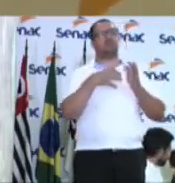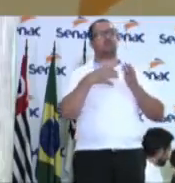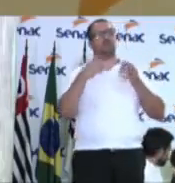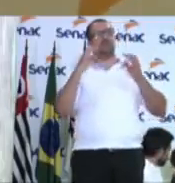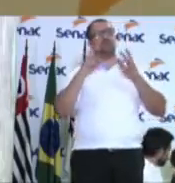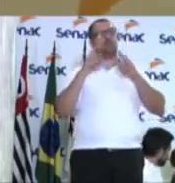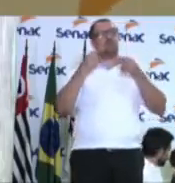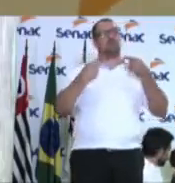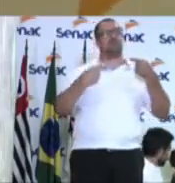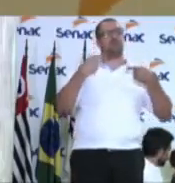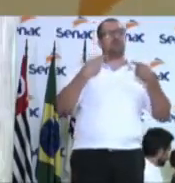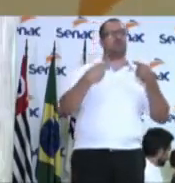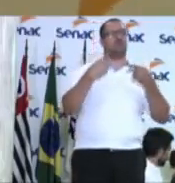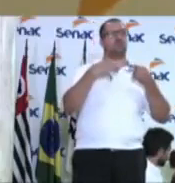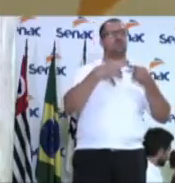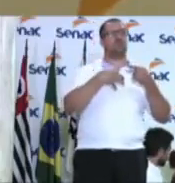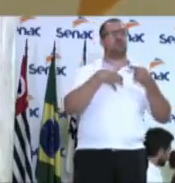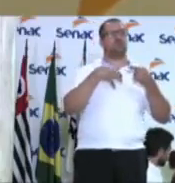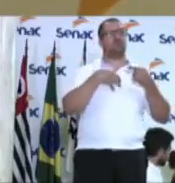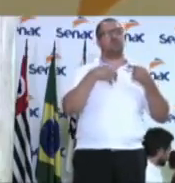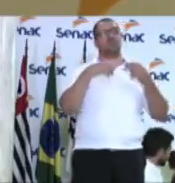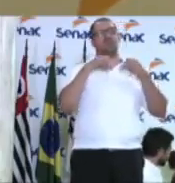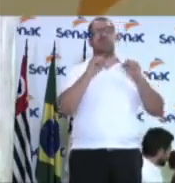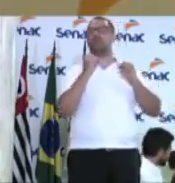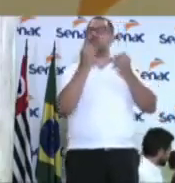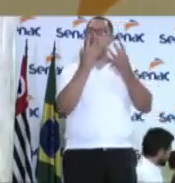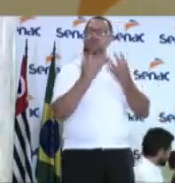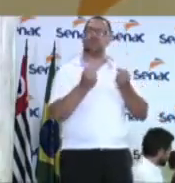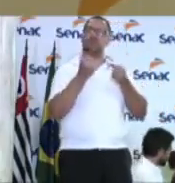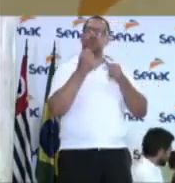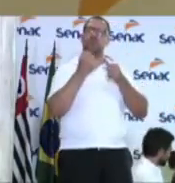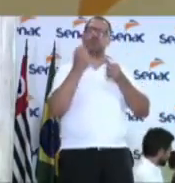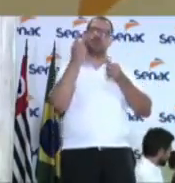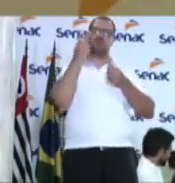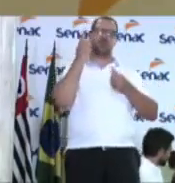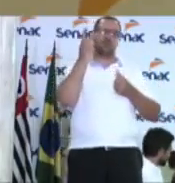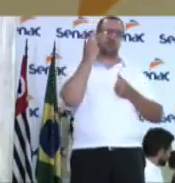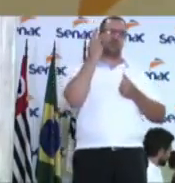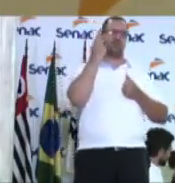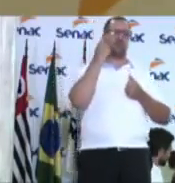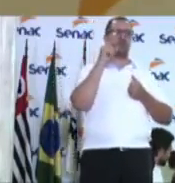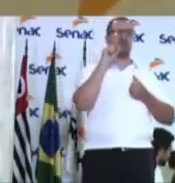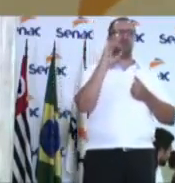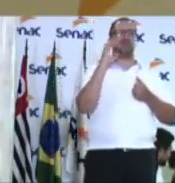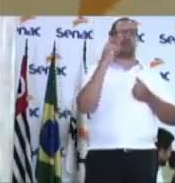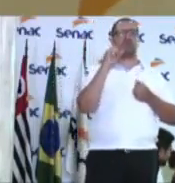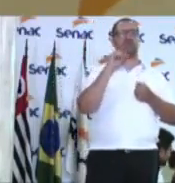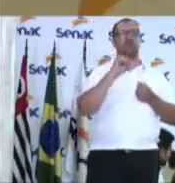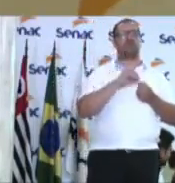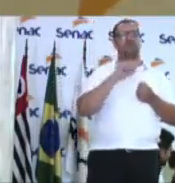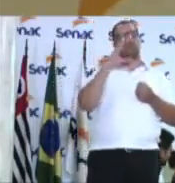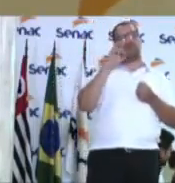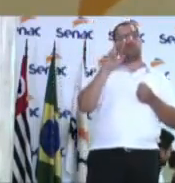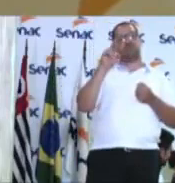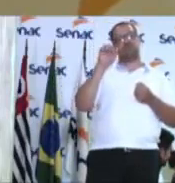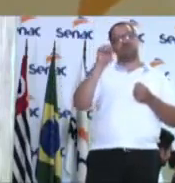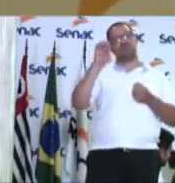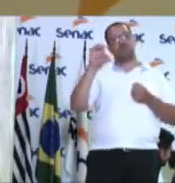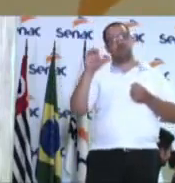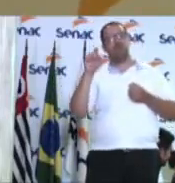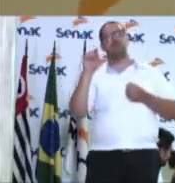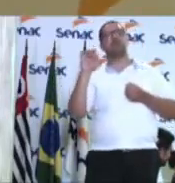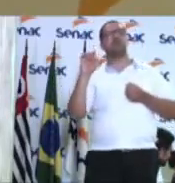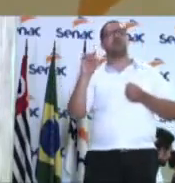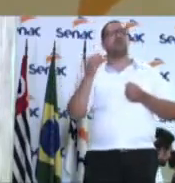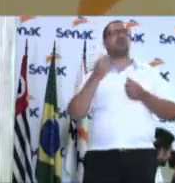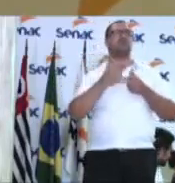reclamar, principalmente num momento como esse, a gente tem que assumir que é normal e também falar assim, calma, o que é realmente uma crise, o que é meia dúzia de negros que estão